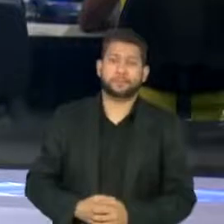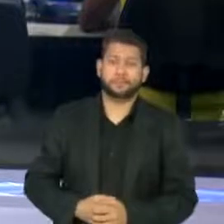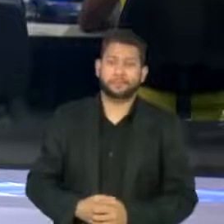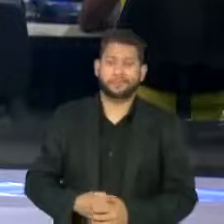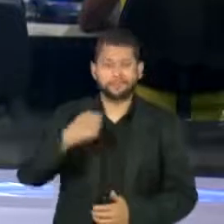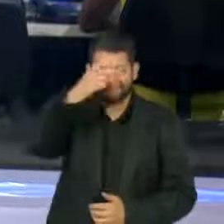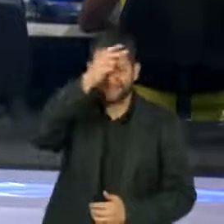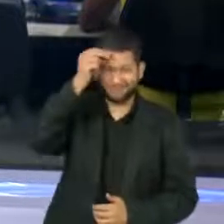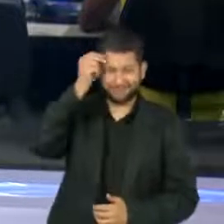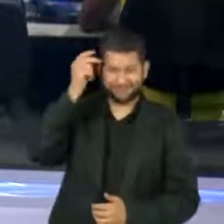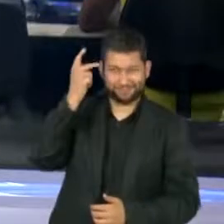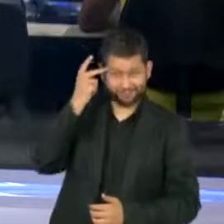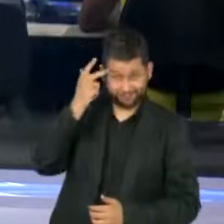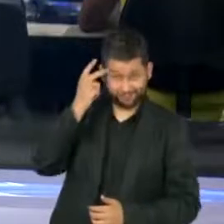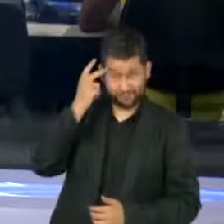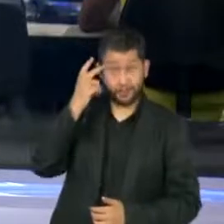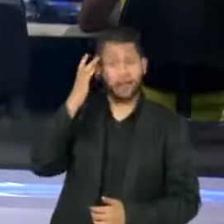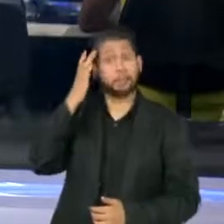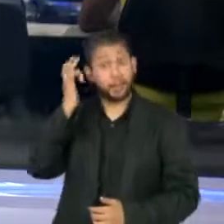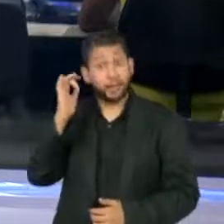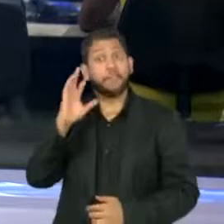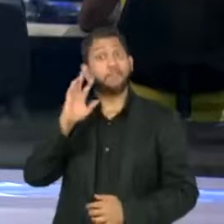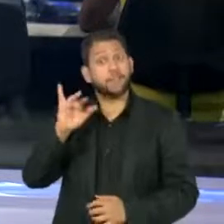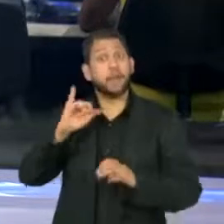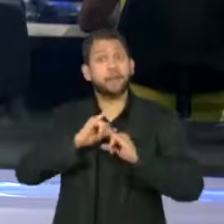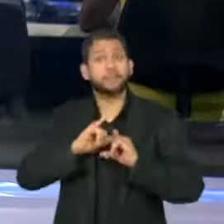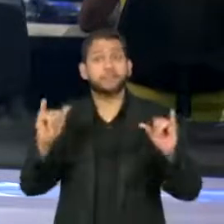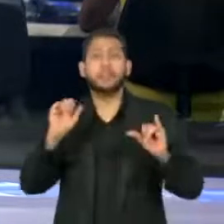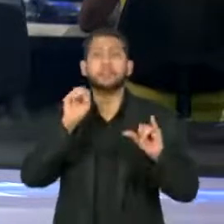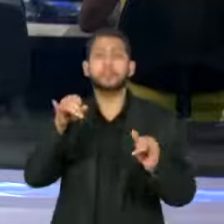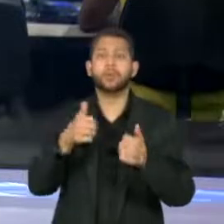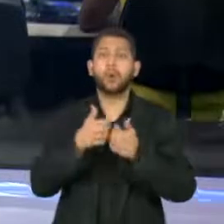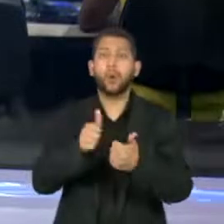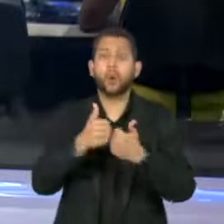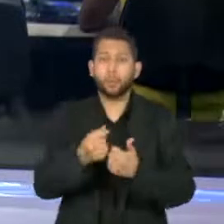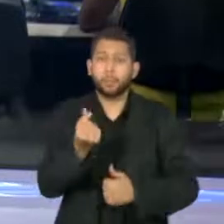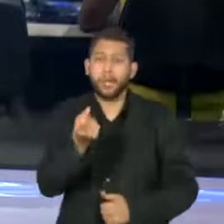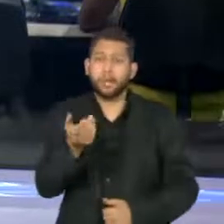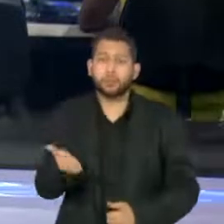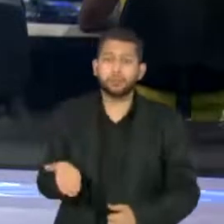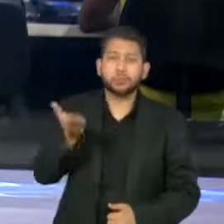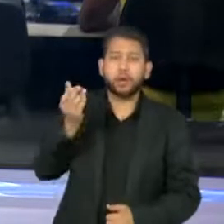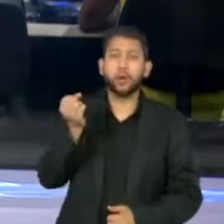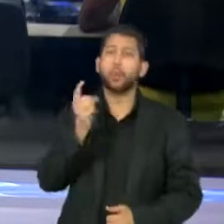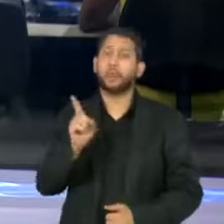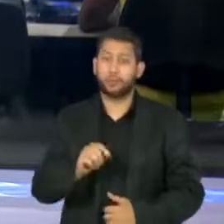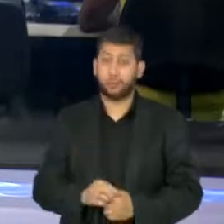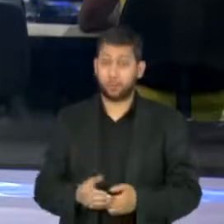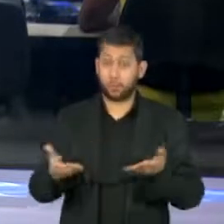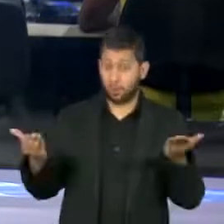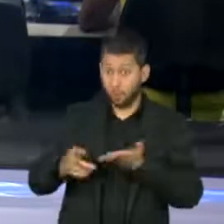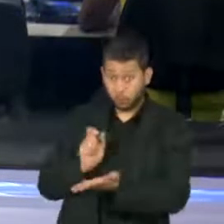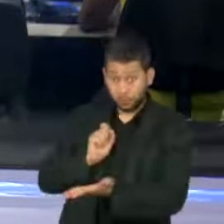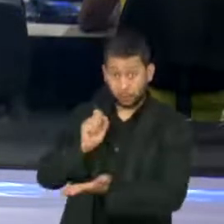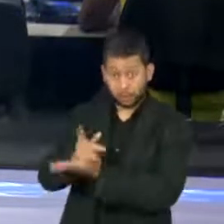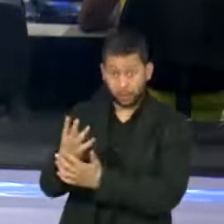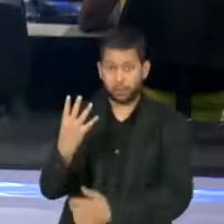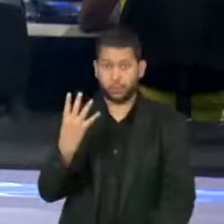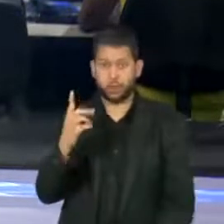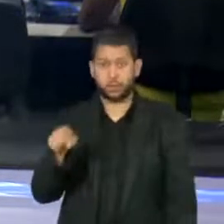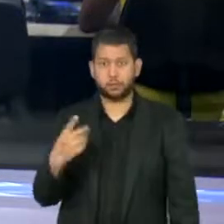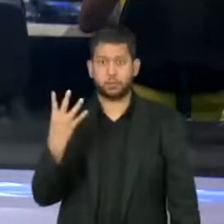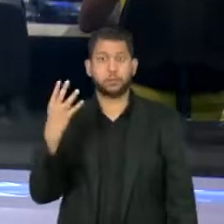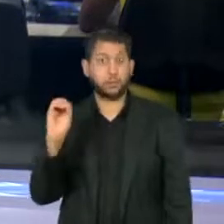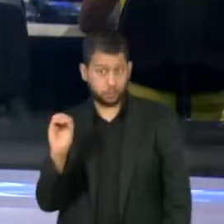tem até amanhã para decidir sobre o aumento da tarifa de ônibus. Atualmente, a passagem custa R$ 4,40. Agora,